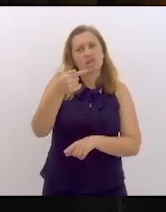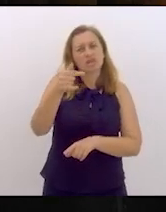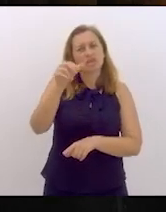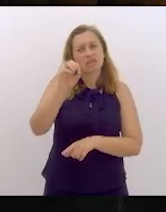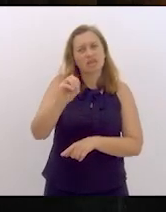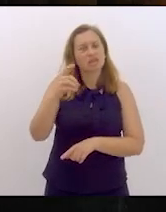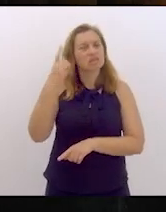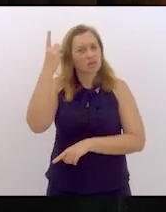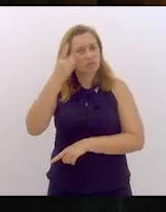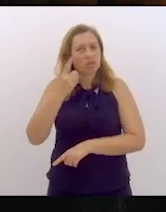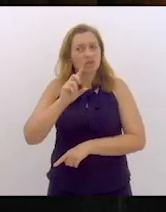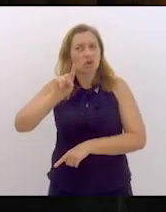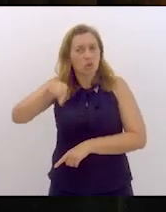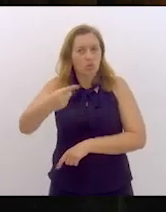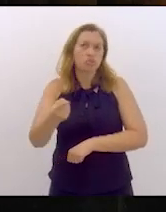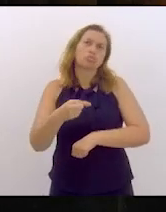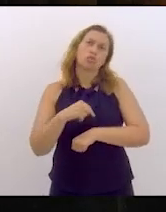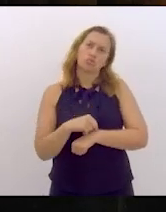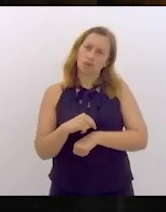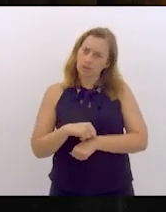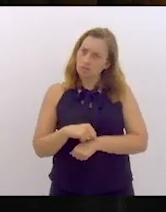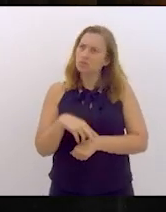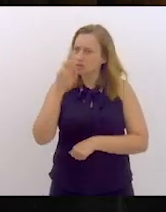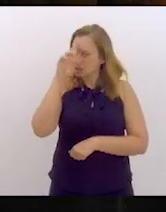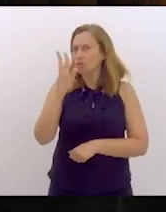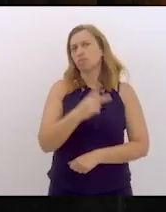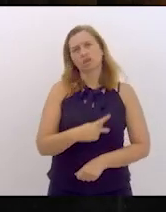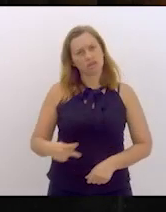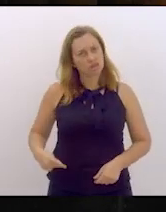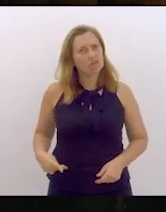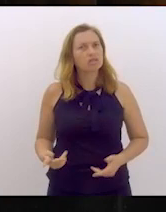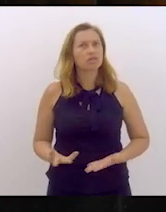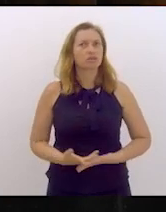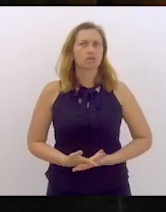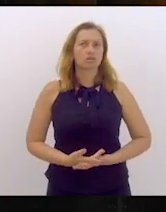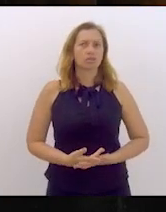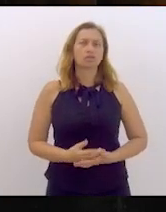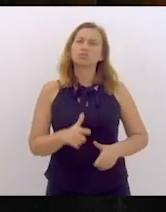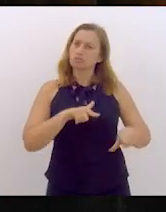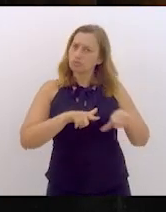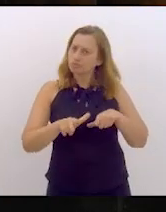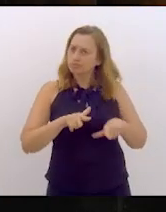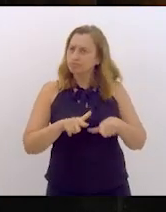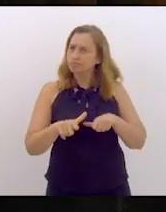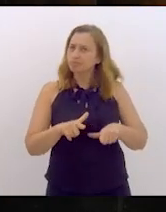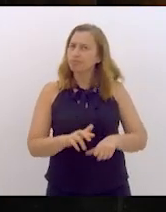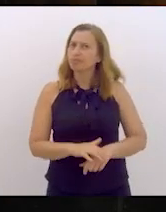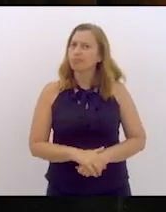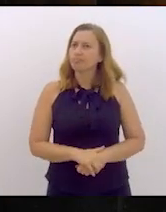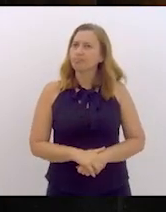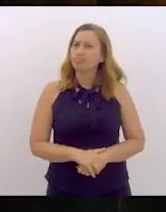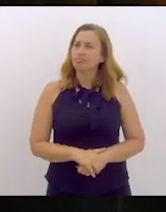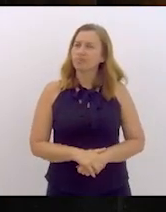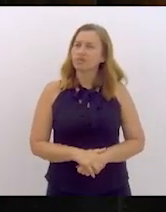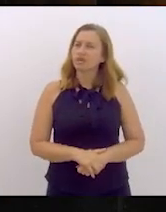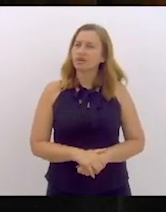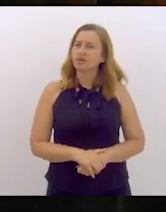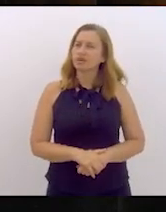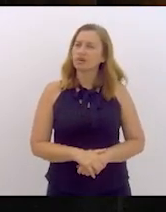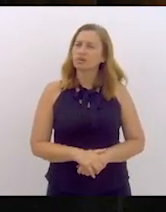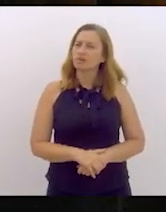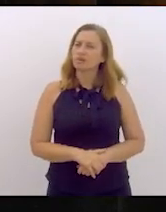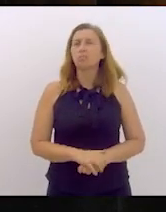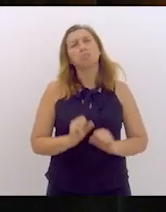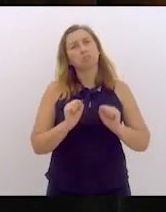em outros tempos se o presidente dos trabalhos e tal